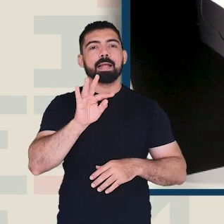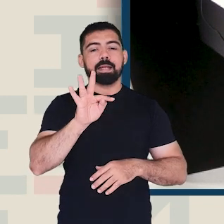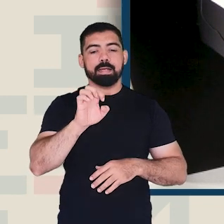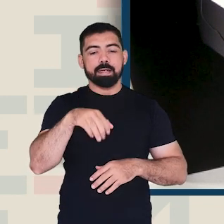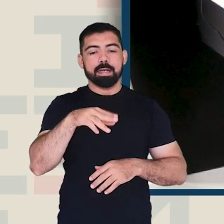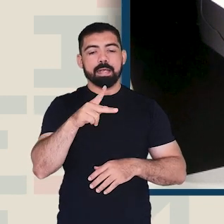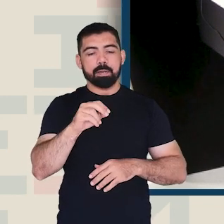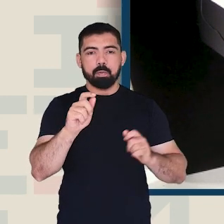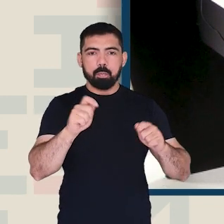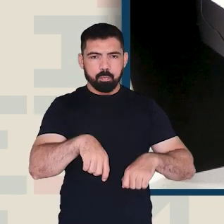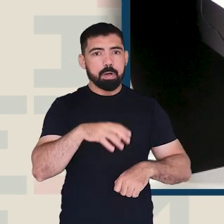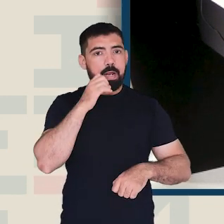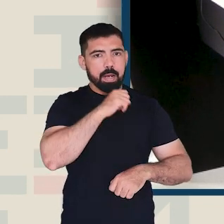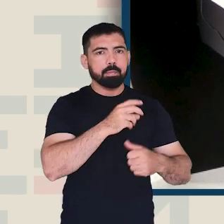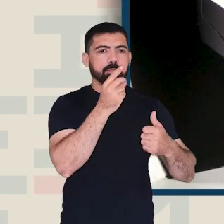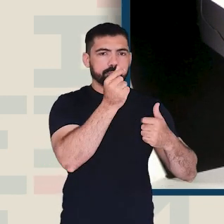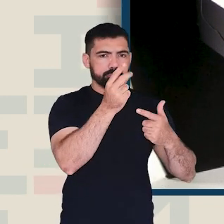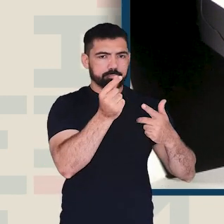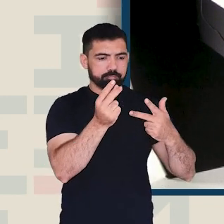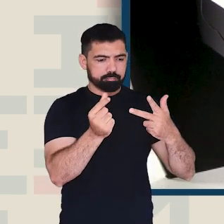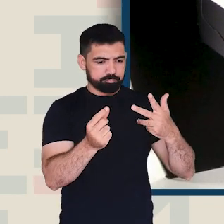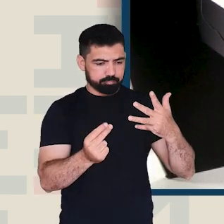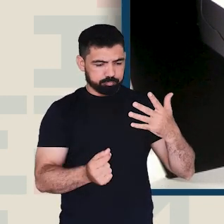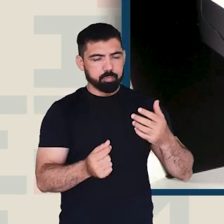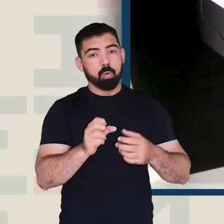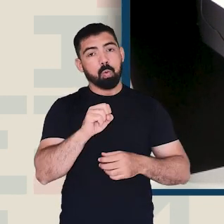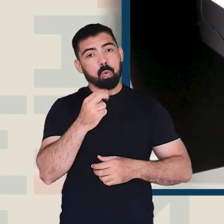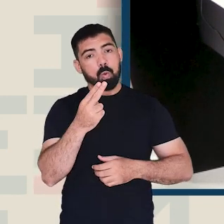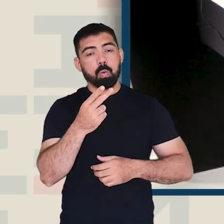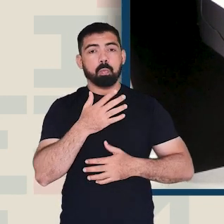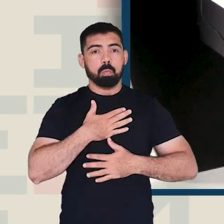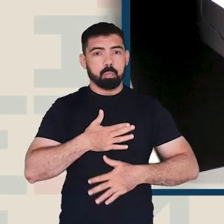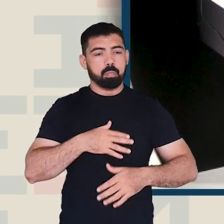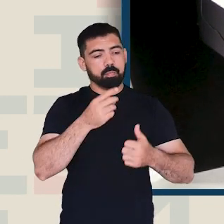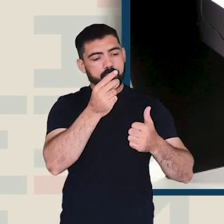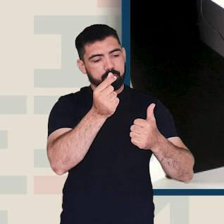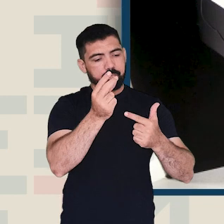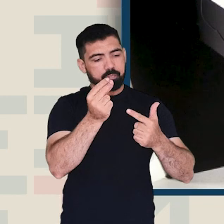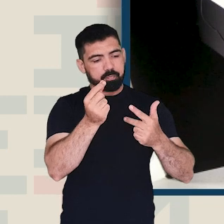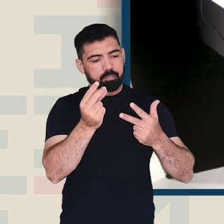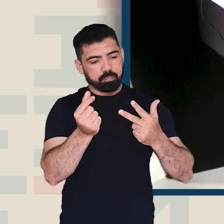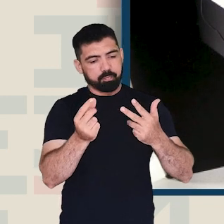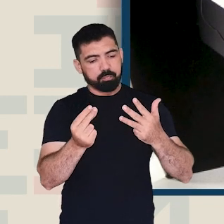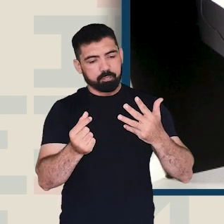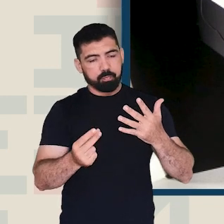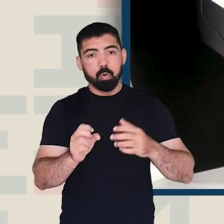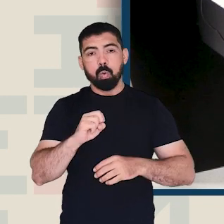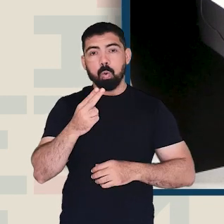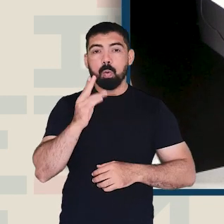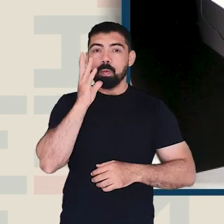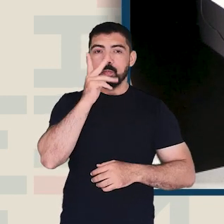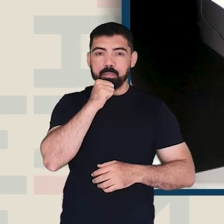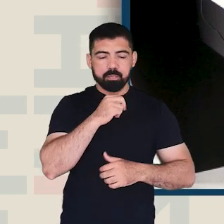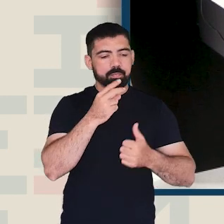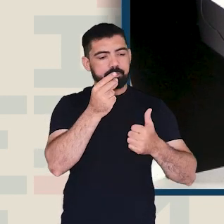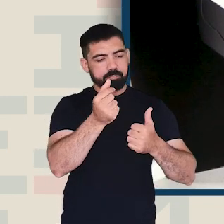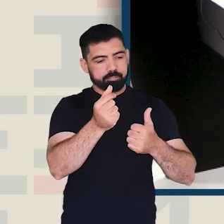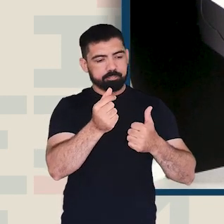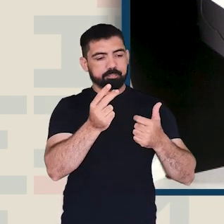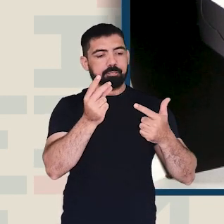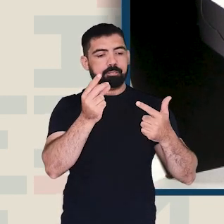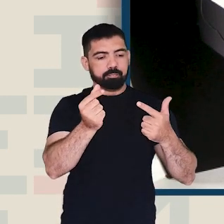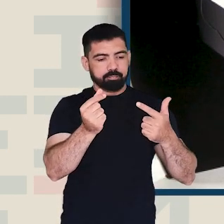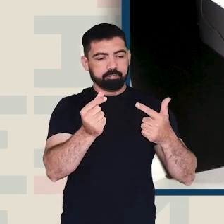andamentos rápidos, andamentos moderados, vou falar assim, ou andamentos lentos. Só é